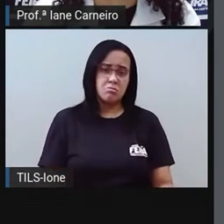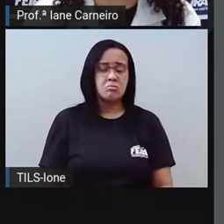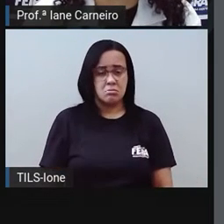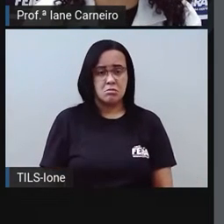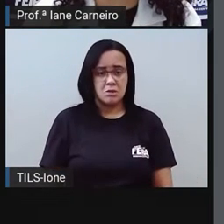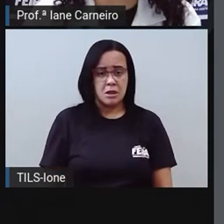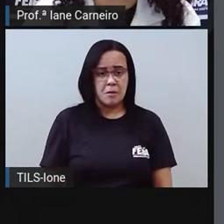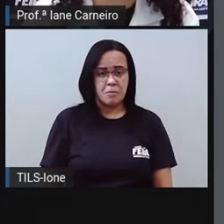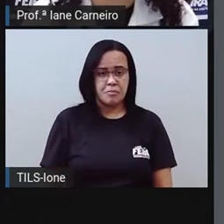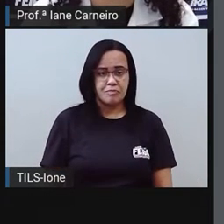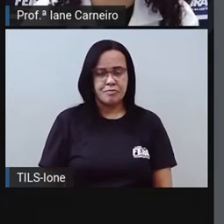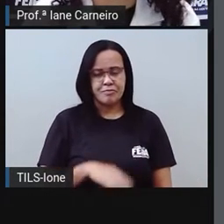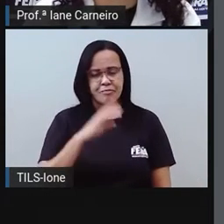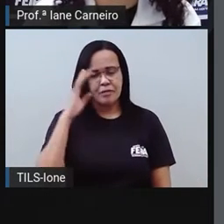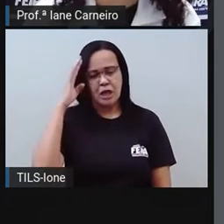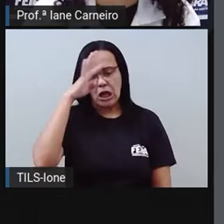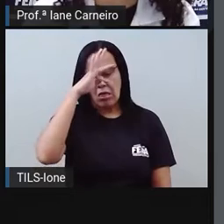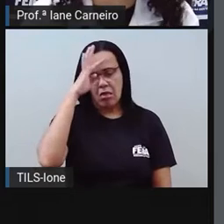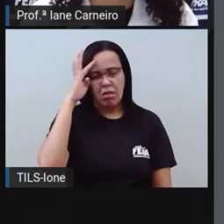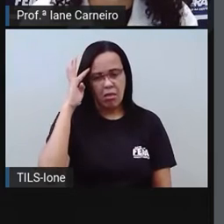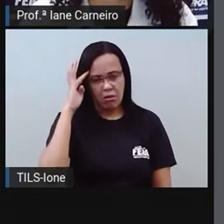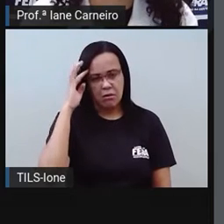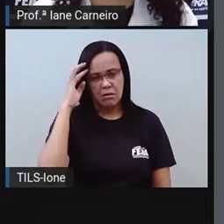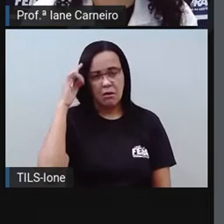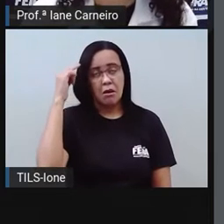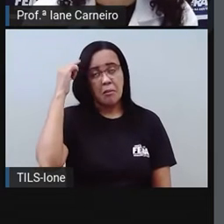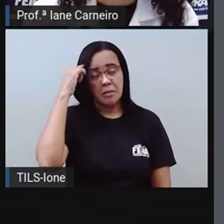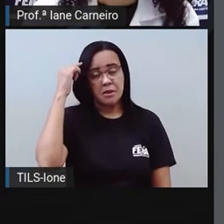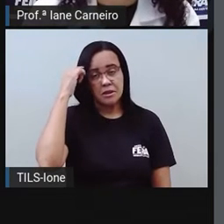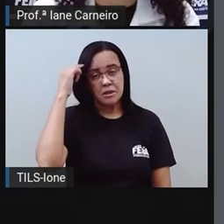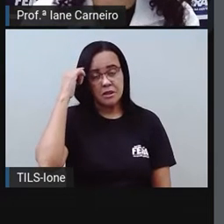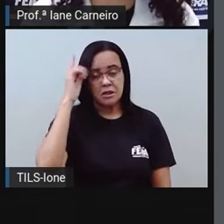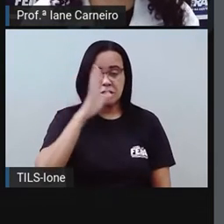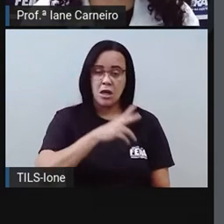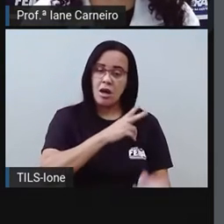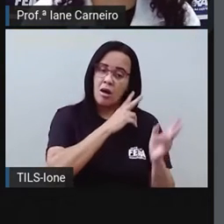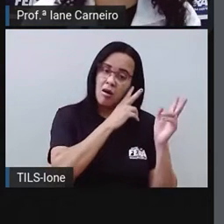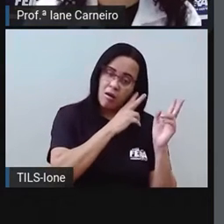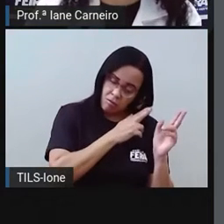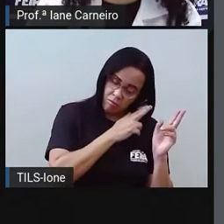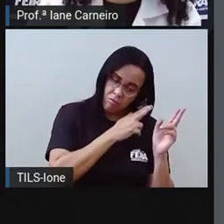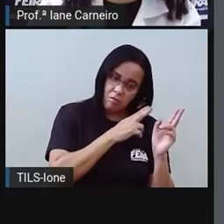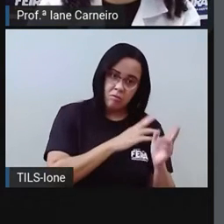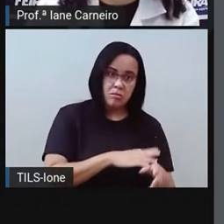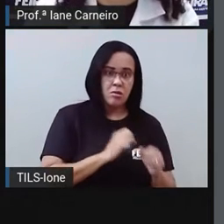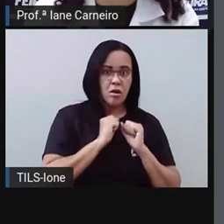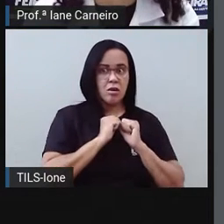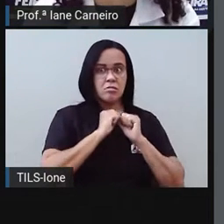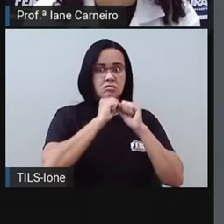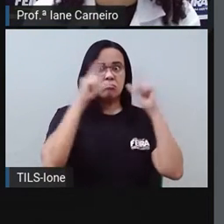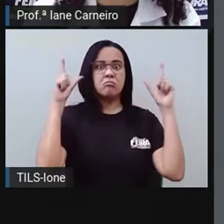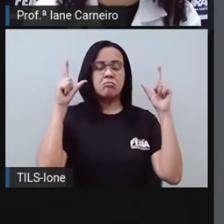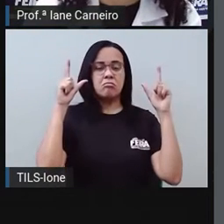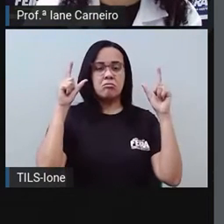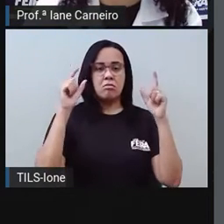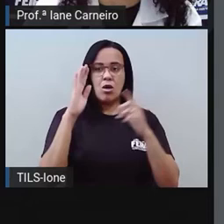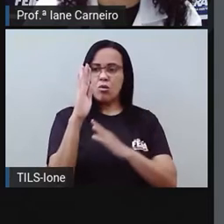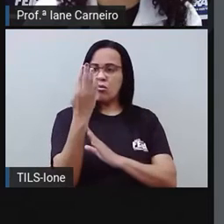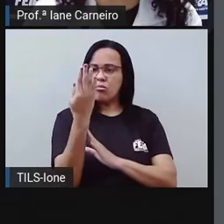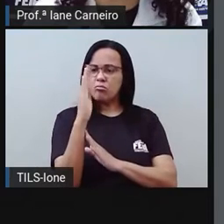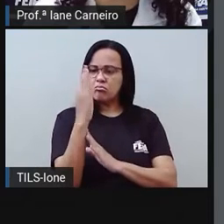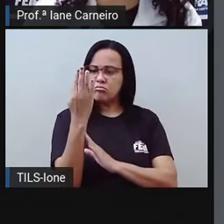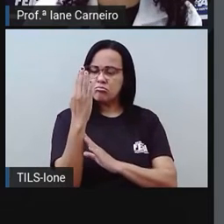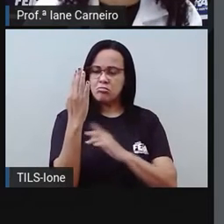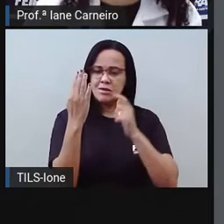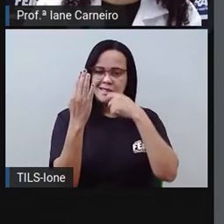Ficou distraído, pensando e adormeceu. Quando acordou, olhou-se no espelho. Enquanto escovava